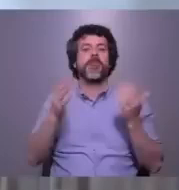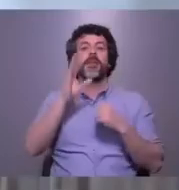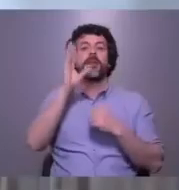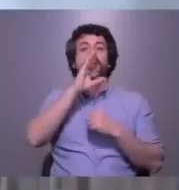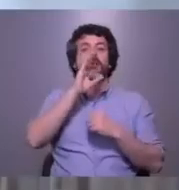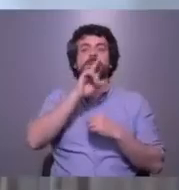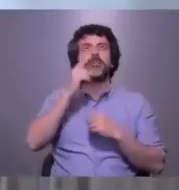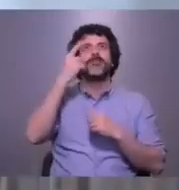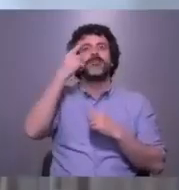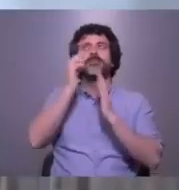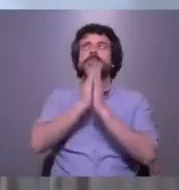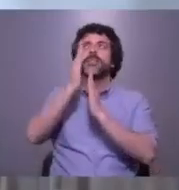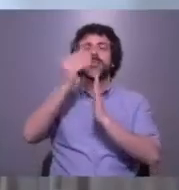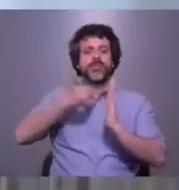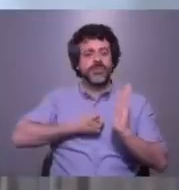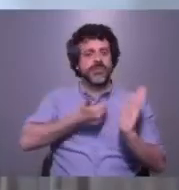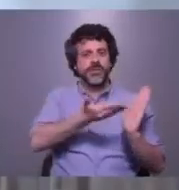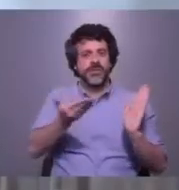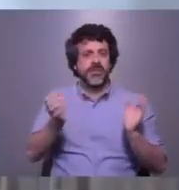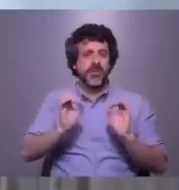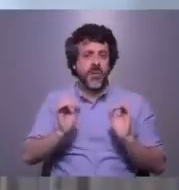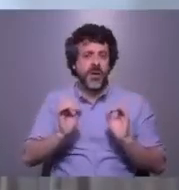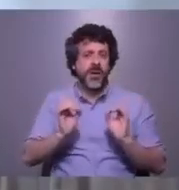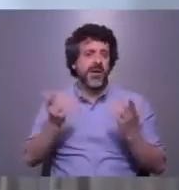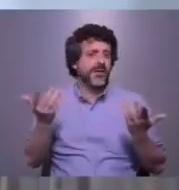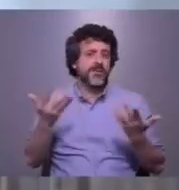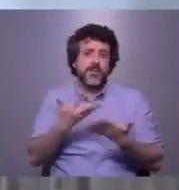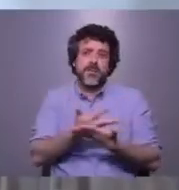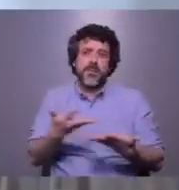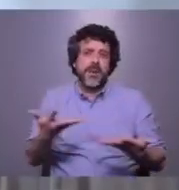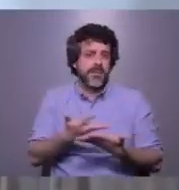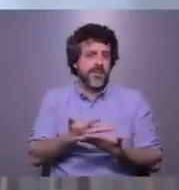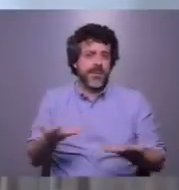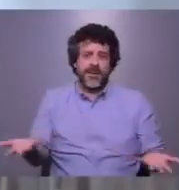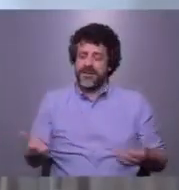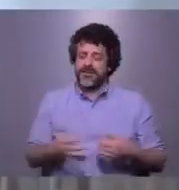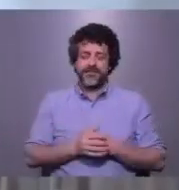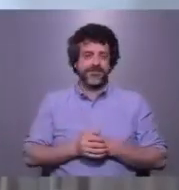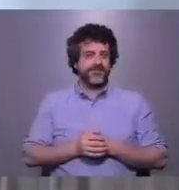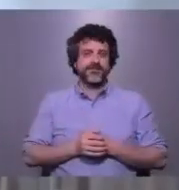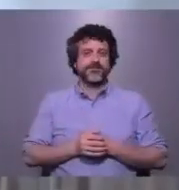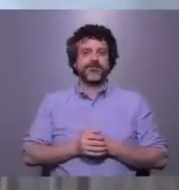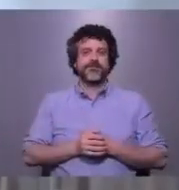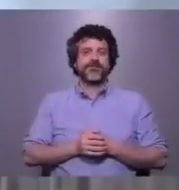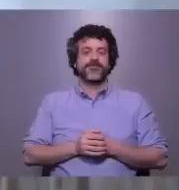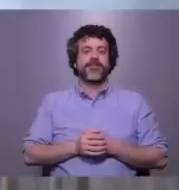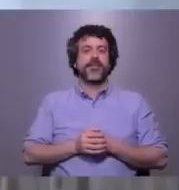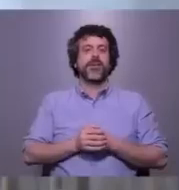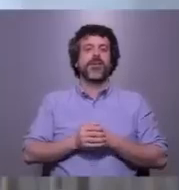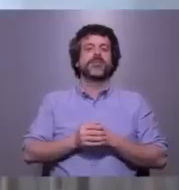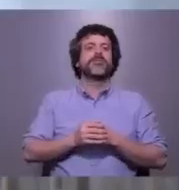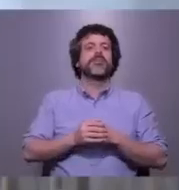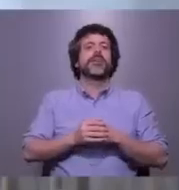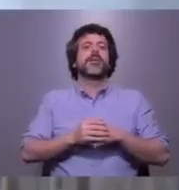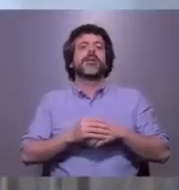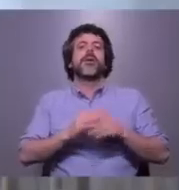fundamental, não é possível abraçar a missão que nos é confiada. Não podemos testemunhar aquilo que não